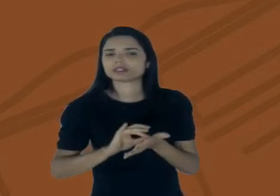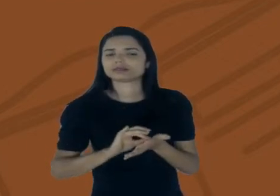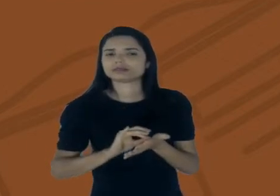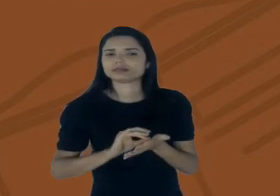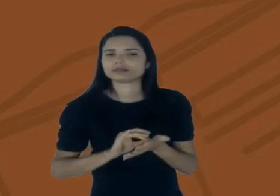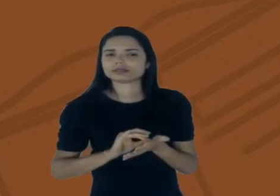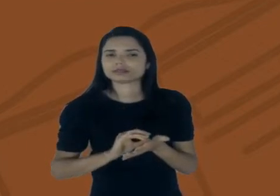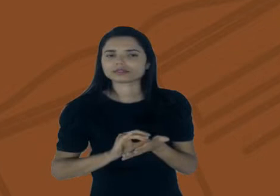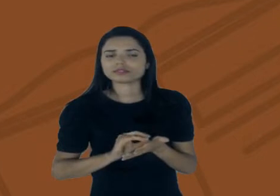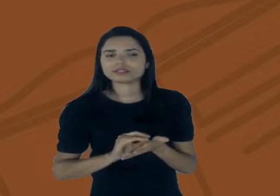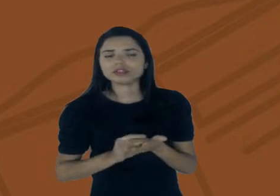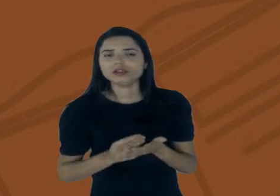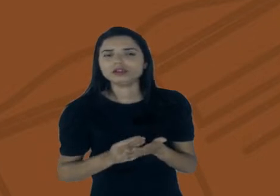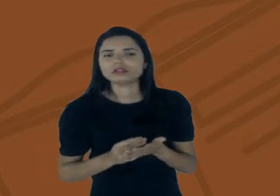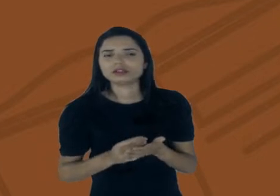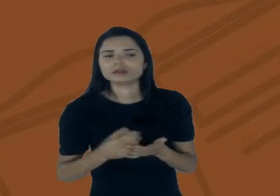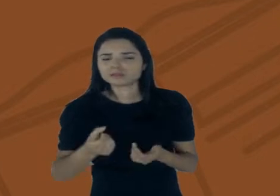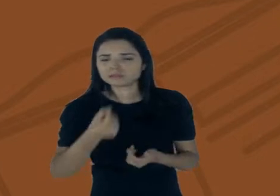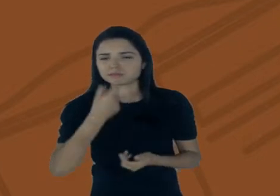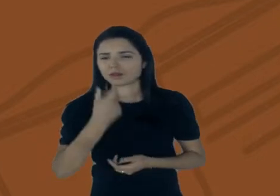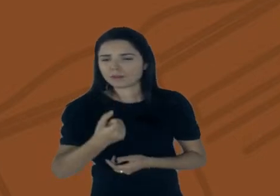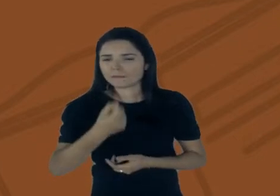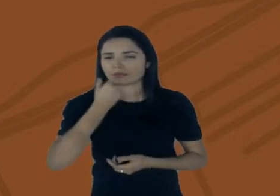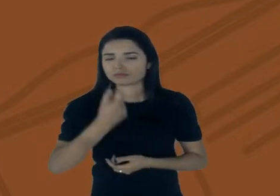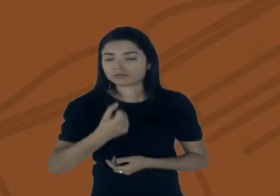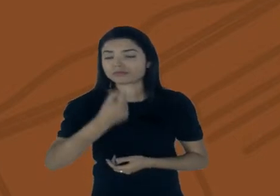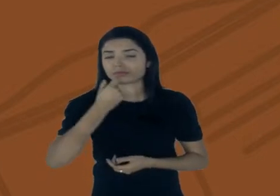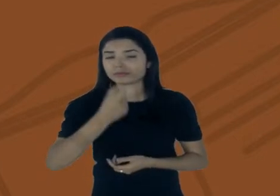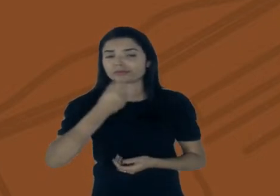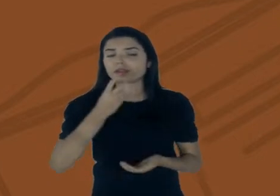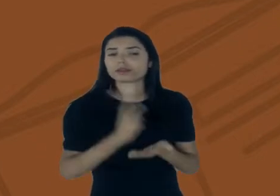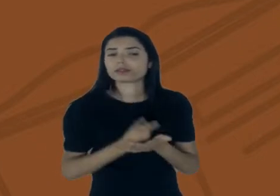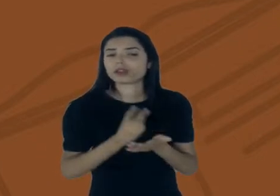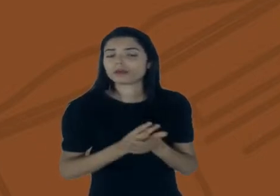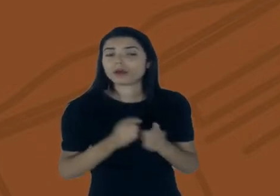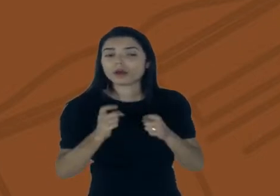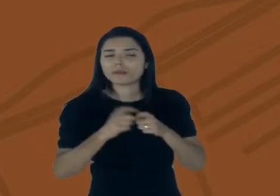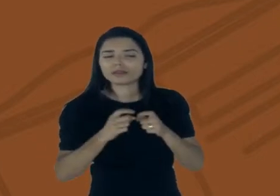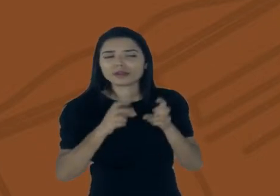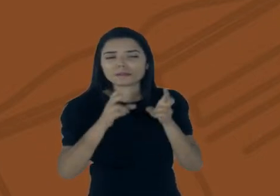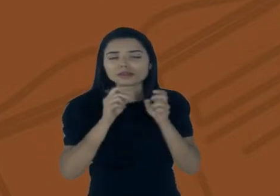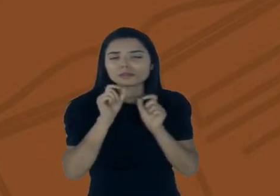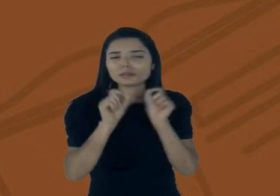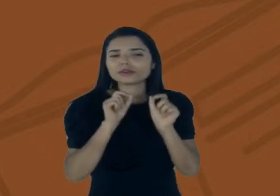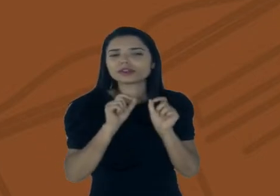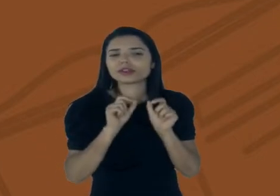com um consumo excessivo, e aí os médicos eles conseguem fazer essa identificação.